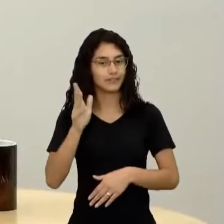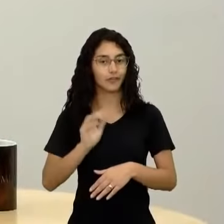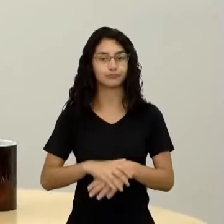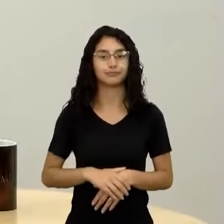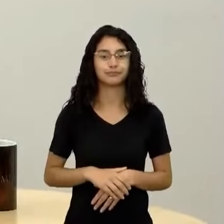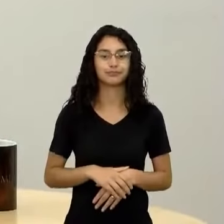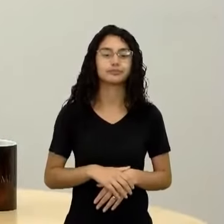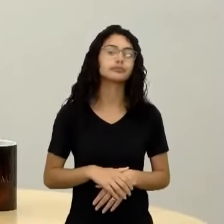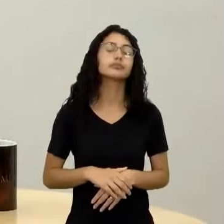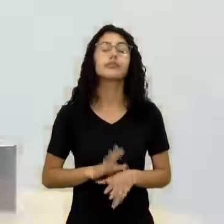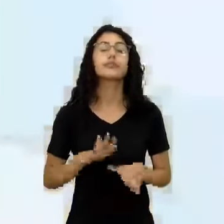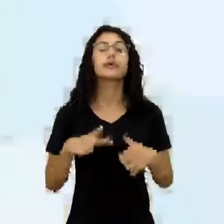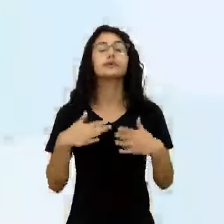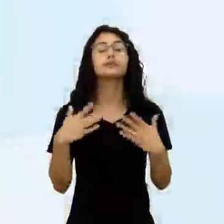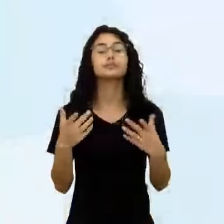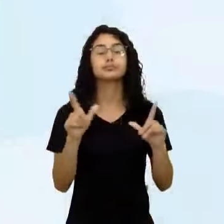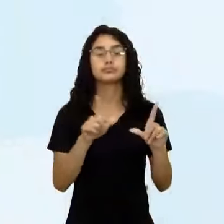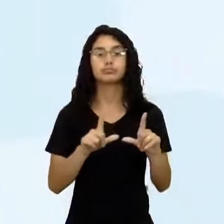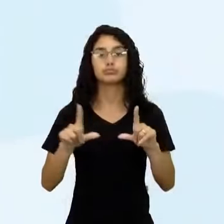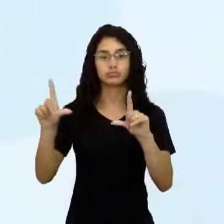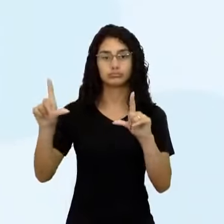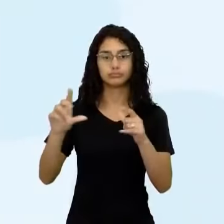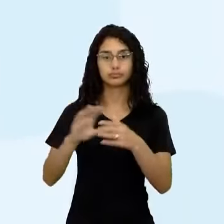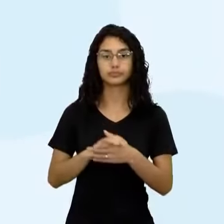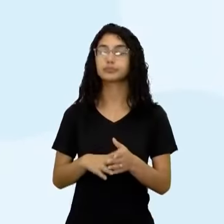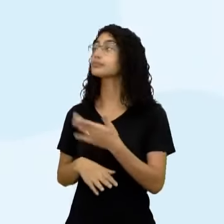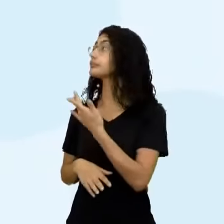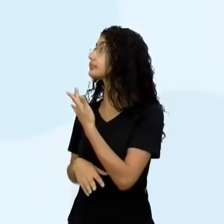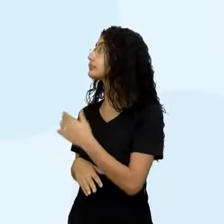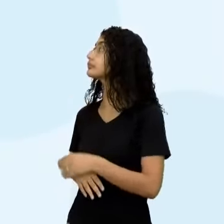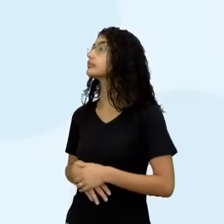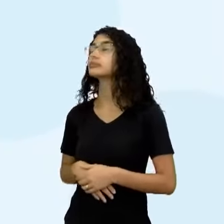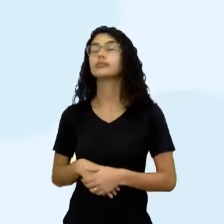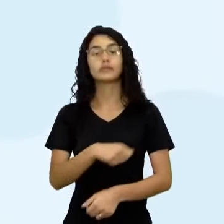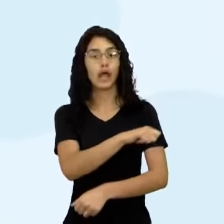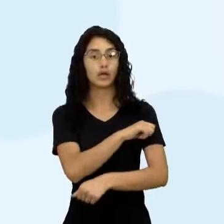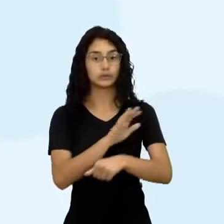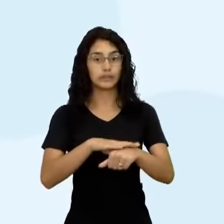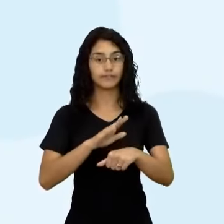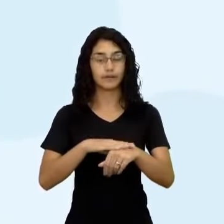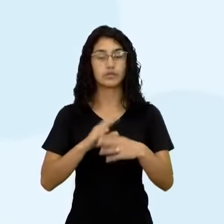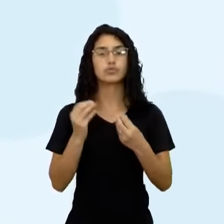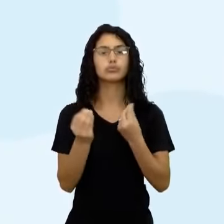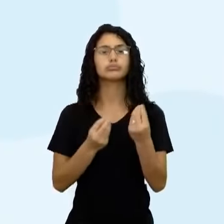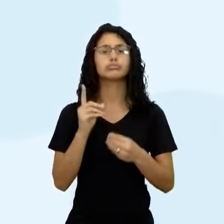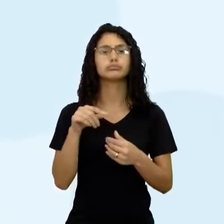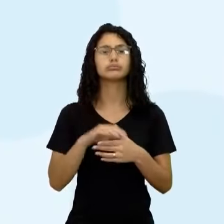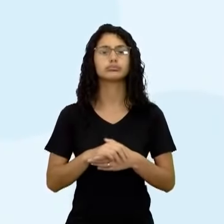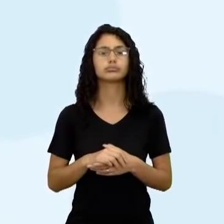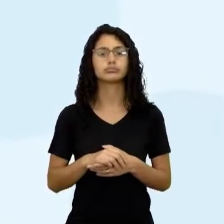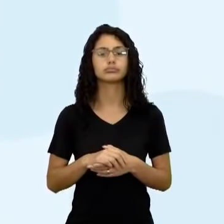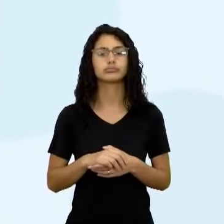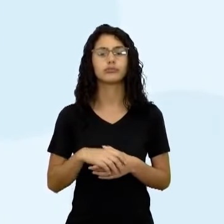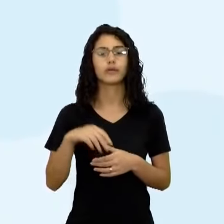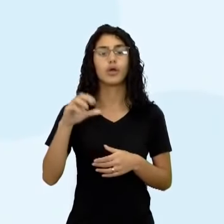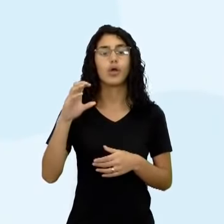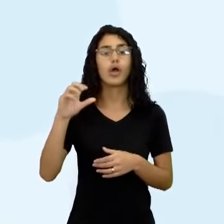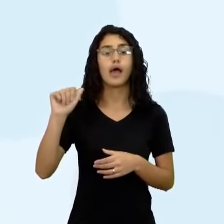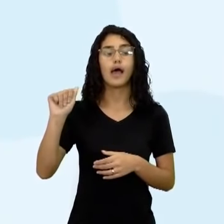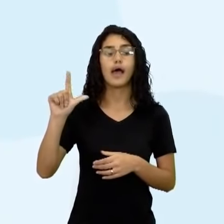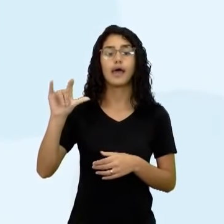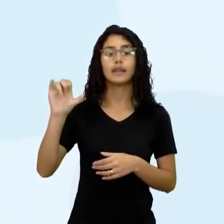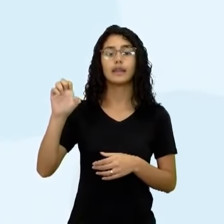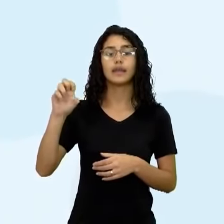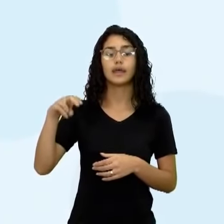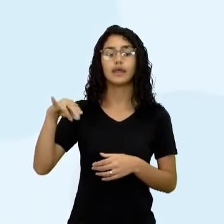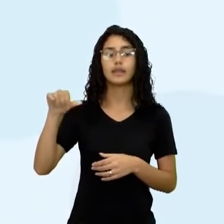aqui a gente a resposta e tá pode voltar na tela para eles Esse é o trabalho dela que que é isso gente a gente trabalhou aí o texto O Alienista nas duas últimas